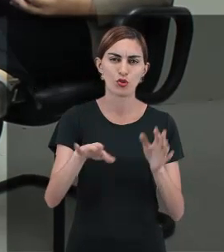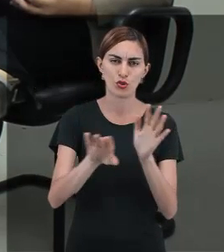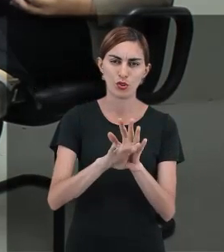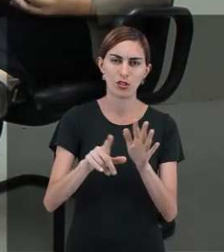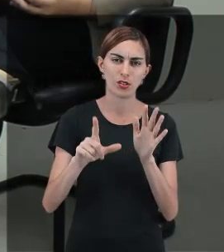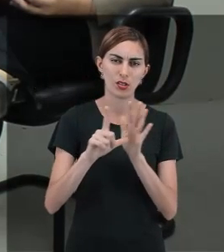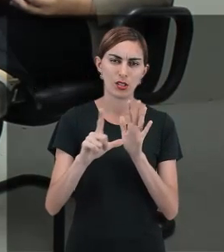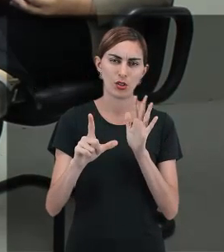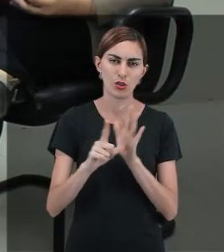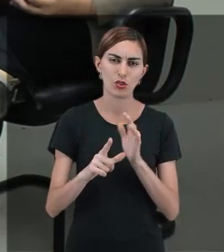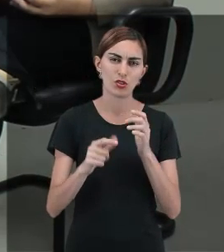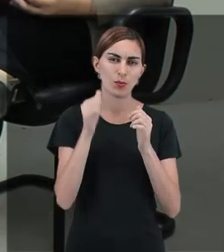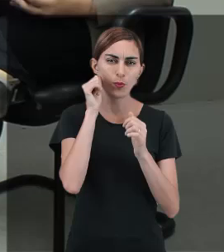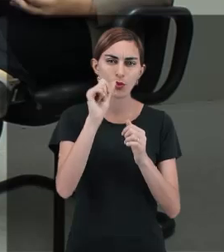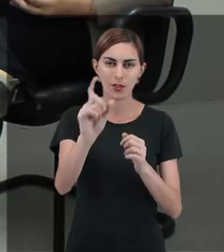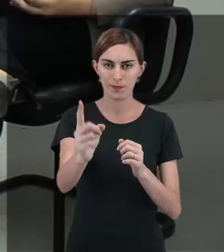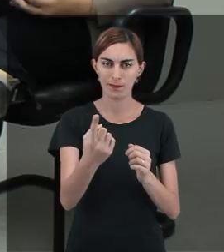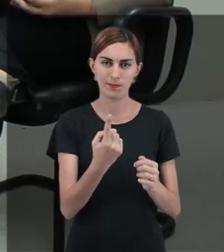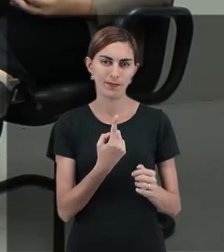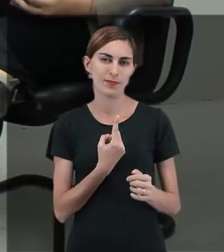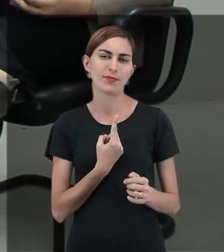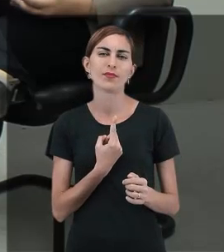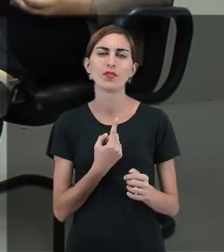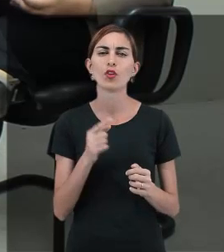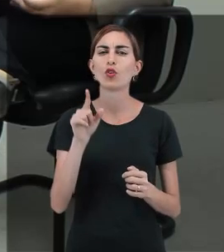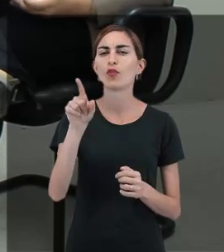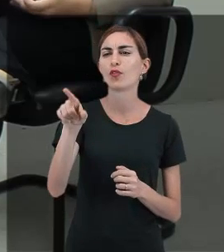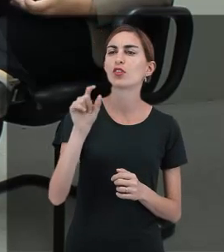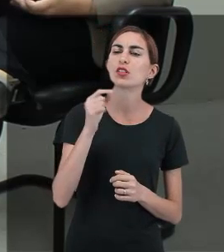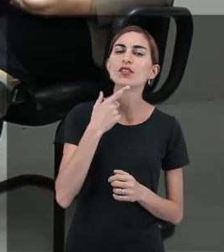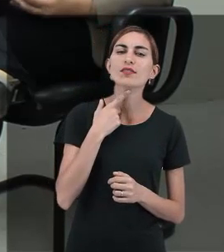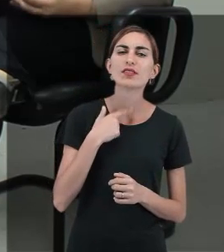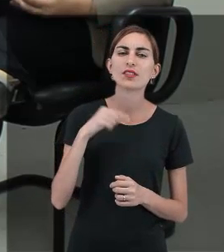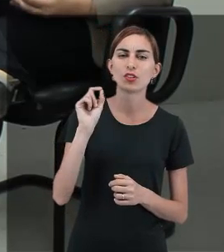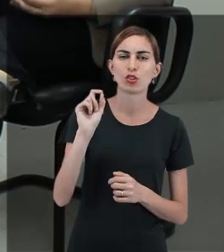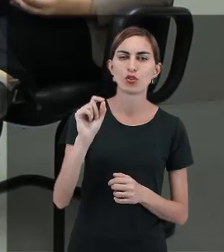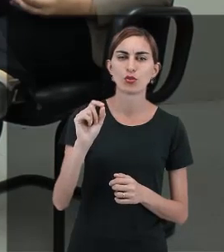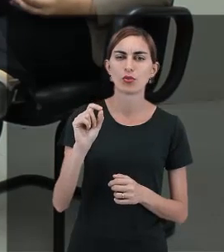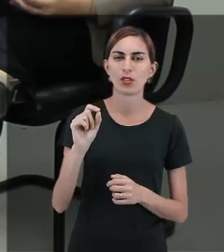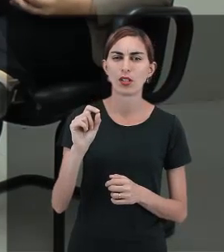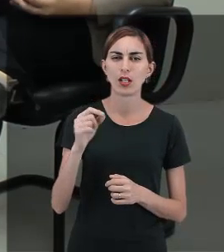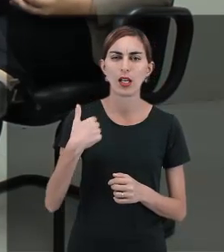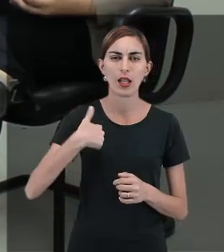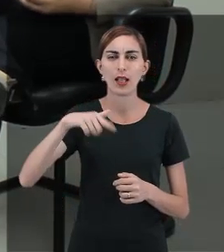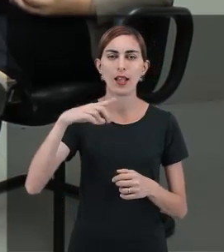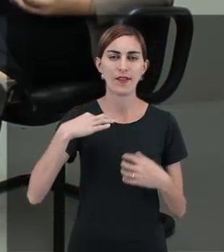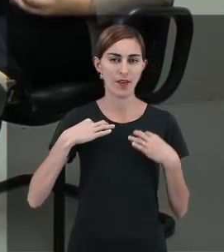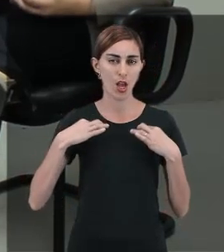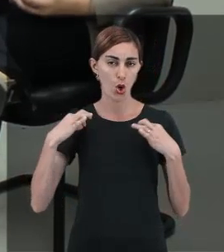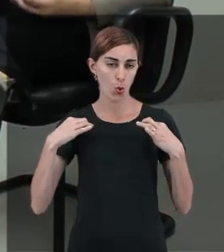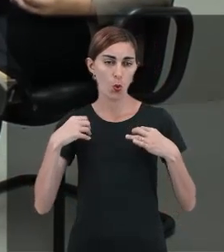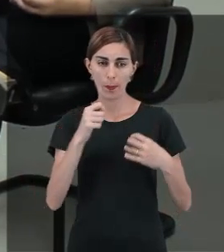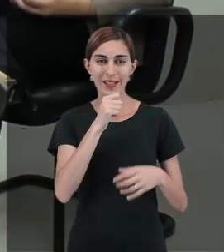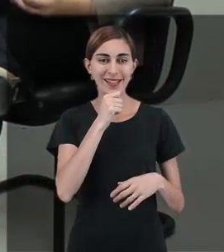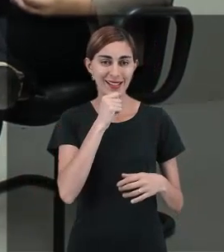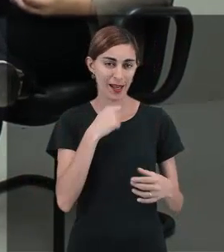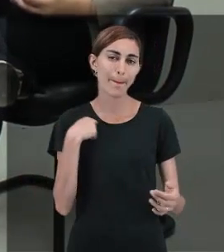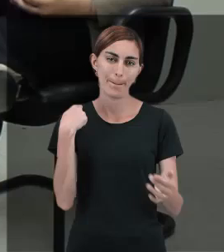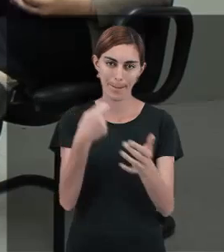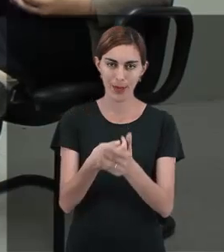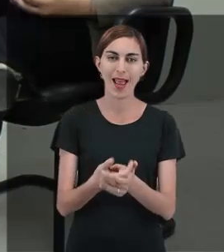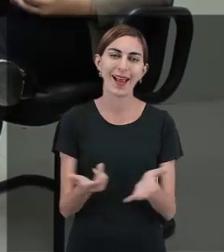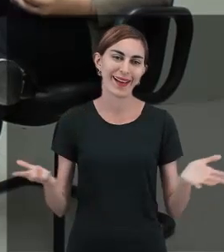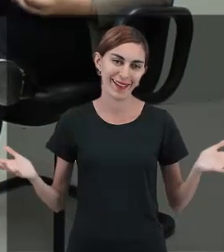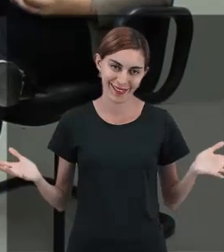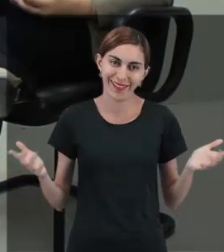na loja, a vendedora se dirige a mim e pergunta, o que é que você deseja? Eu disse, levar roupa sem pagar. Essa foi a minha resposta. Então, para que isso